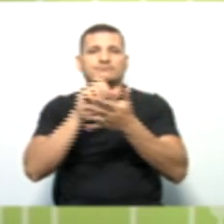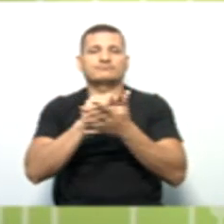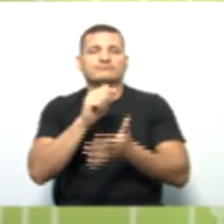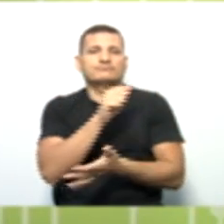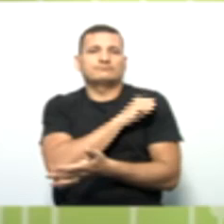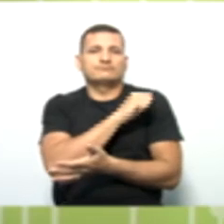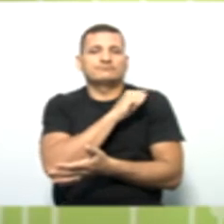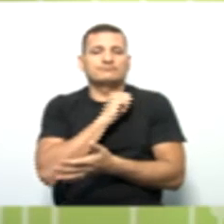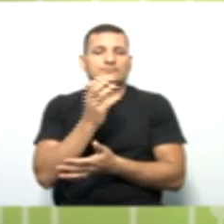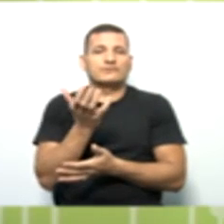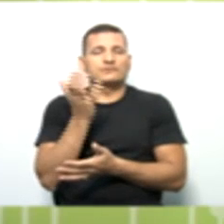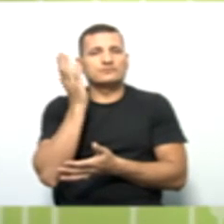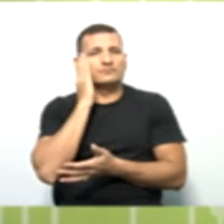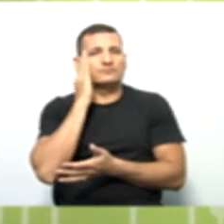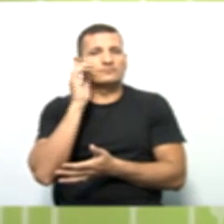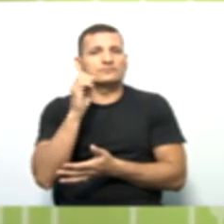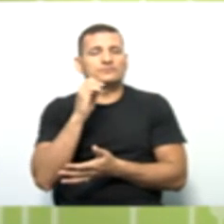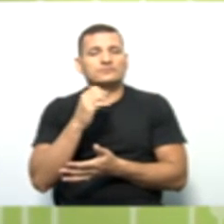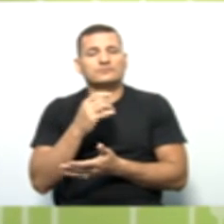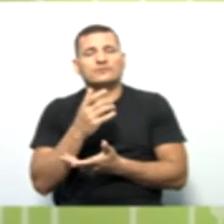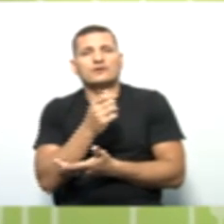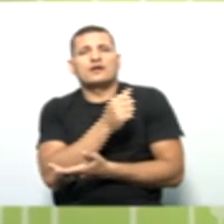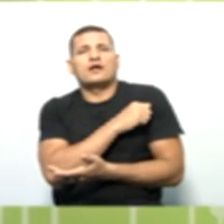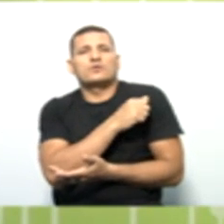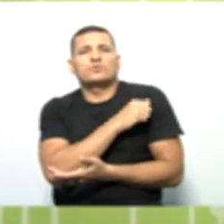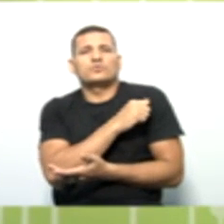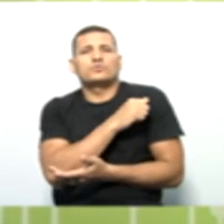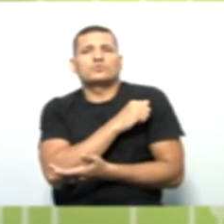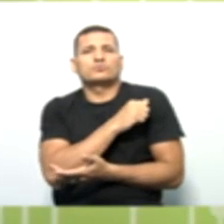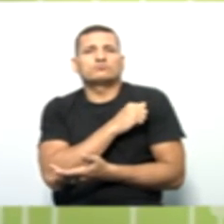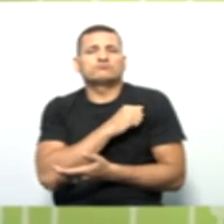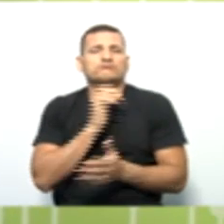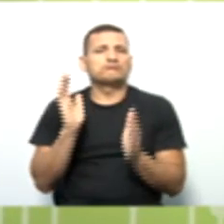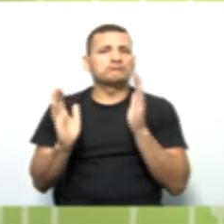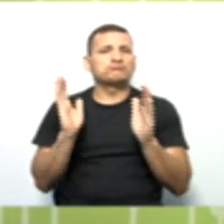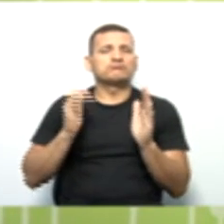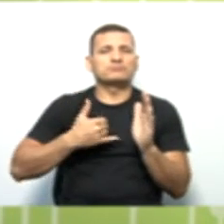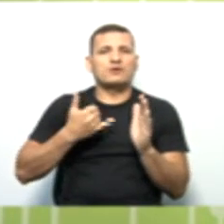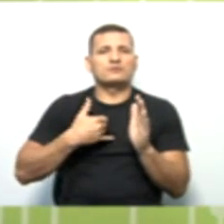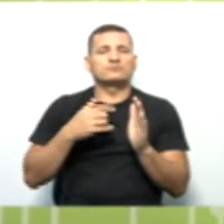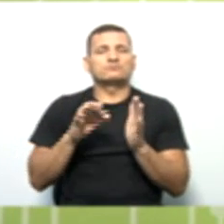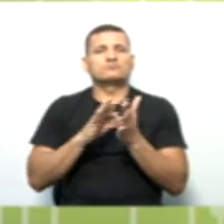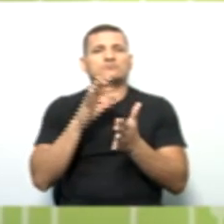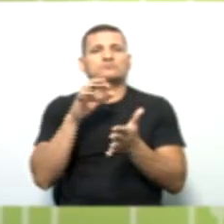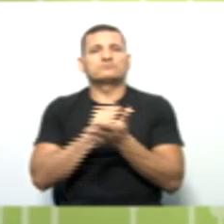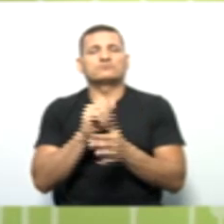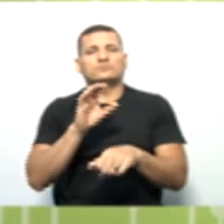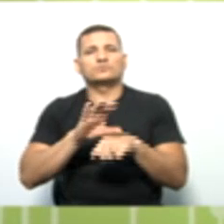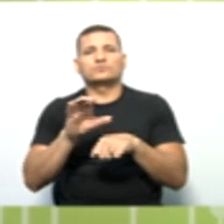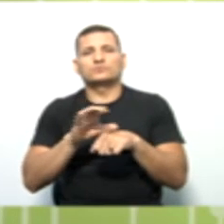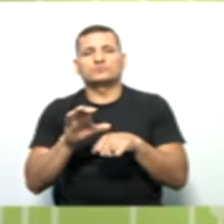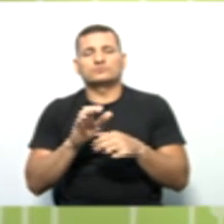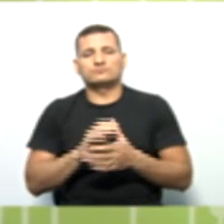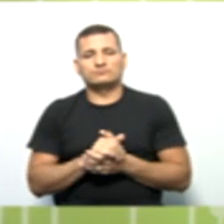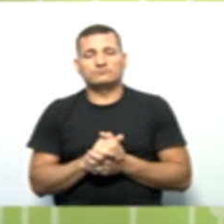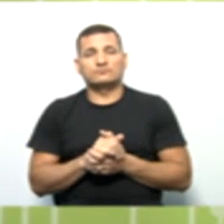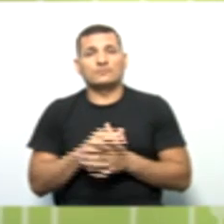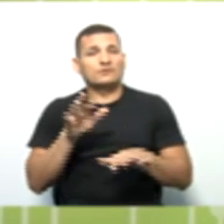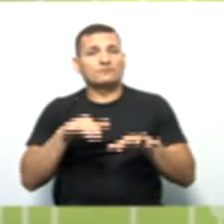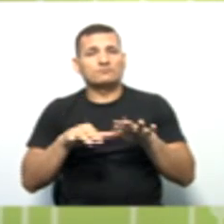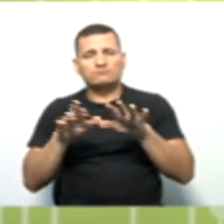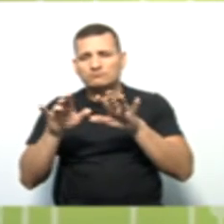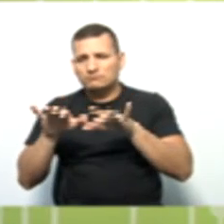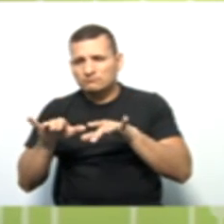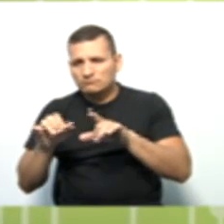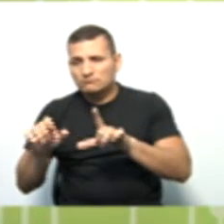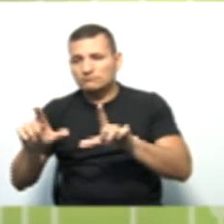saber o quê? A faixa etária dos alunos que estão matriculados no curso de informática para a internet. Quando a gente vai lá no registro acadêmico, a gente vê o quê? Que